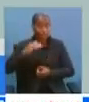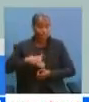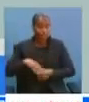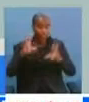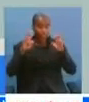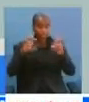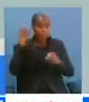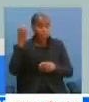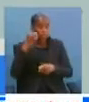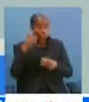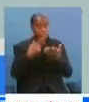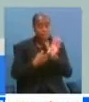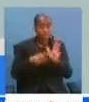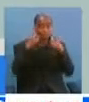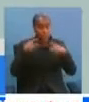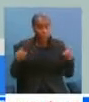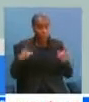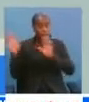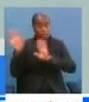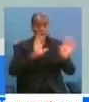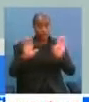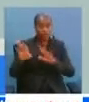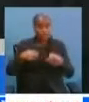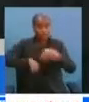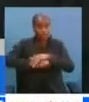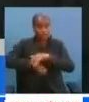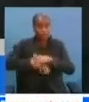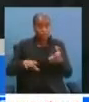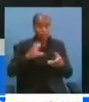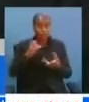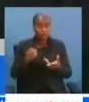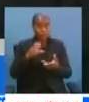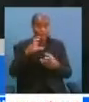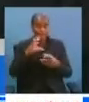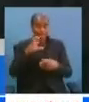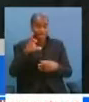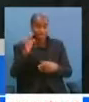culturais como a música, o carnaval, o futebol, o cosmopolitismo crioulo, sem